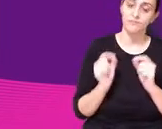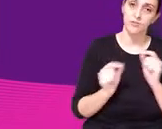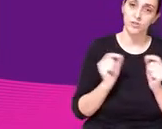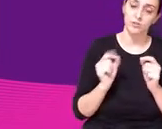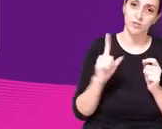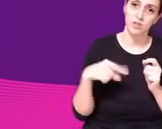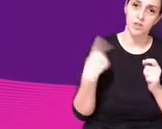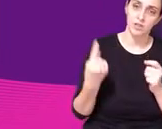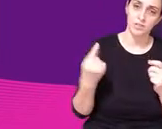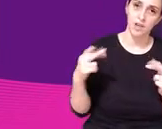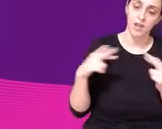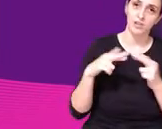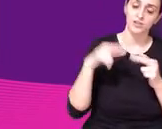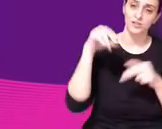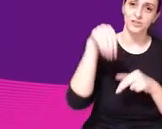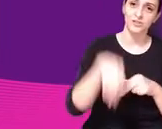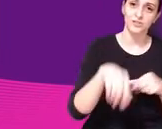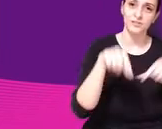rede